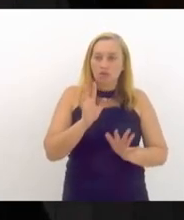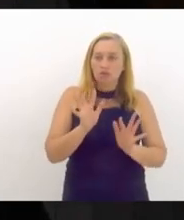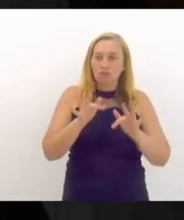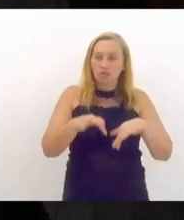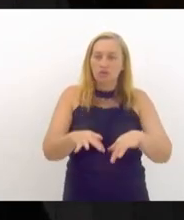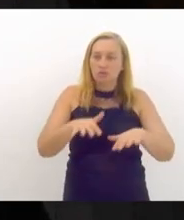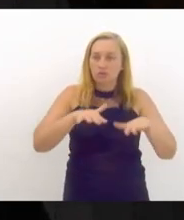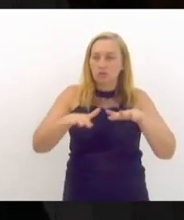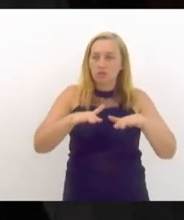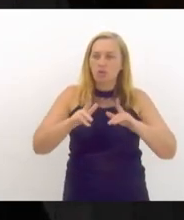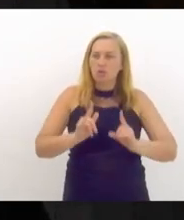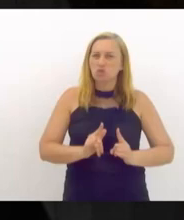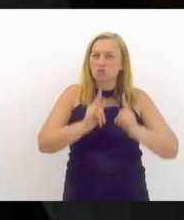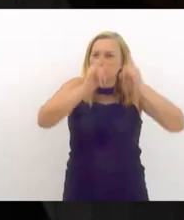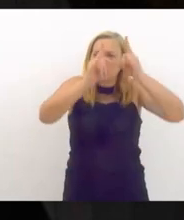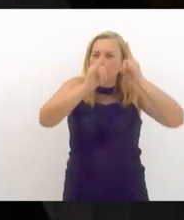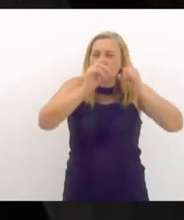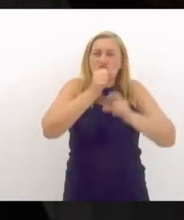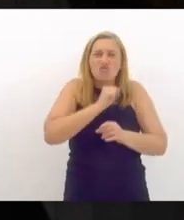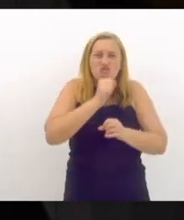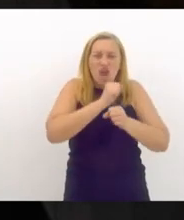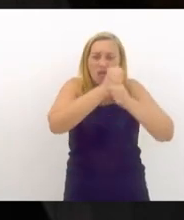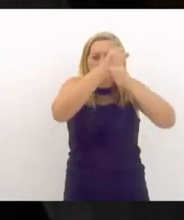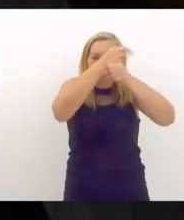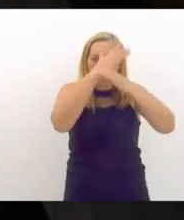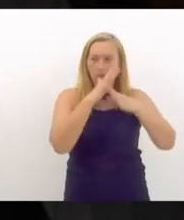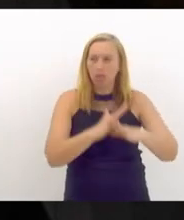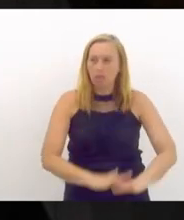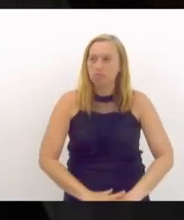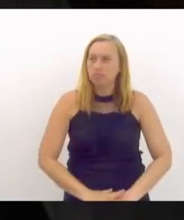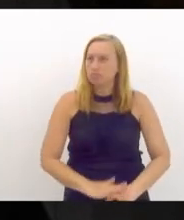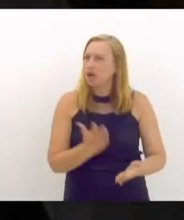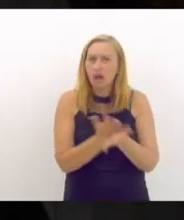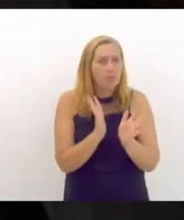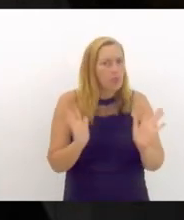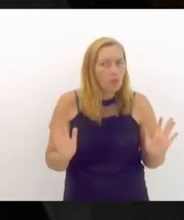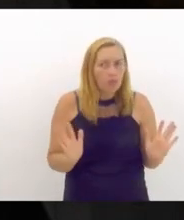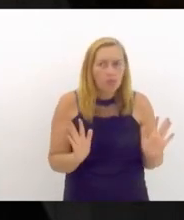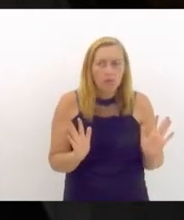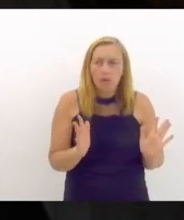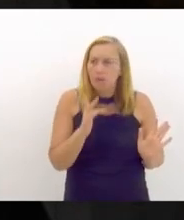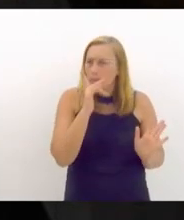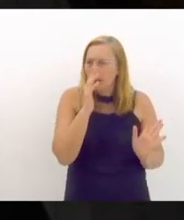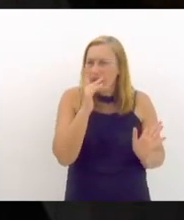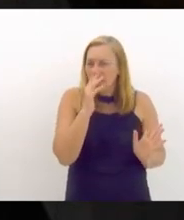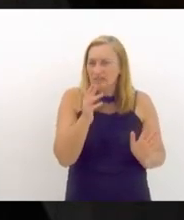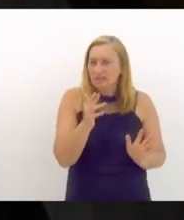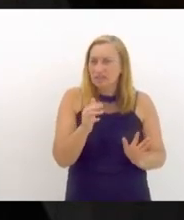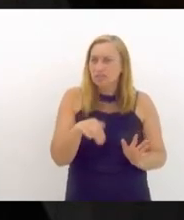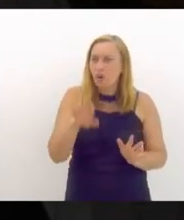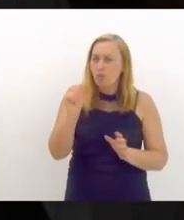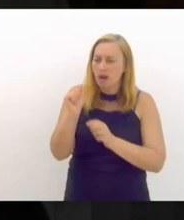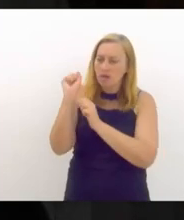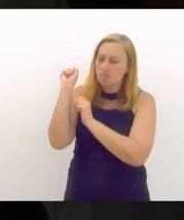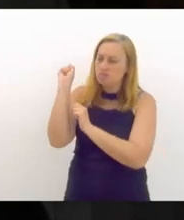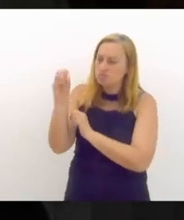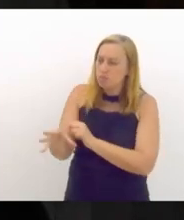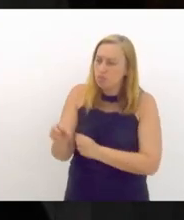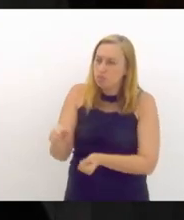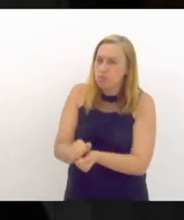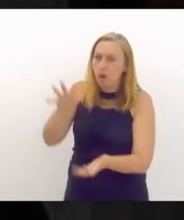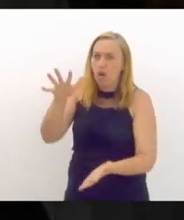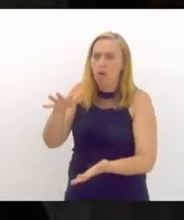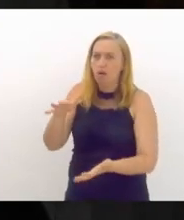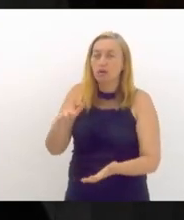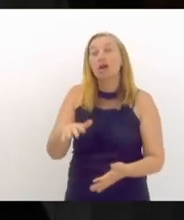se liquefazeram, acabaram. É como se tivessem sido bombardeados. E os com essa nova tecnologia,